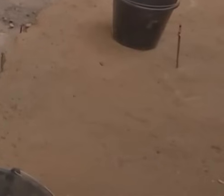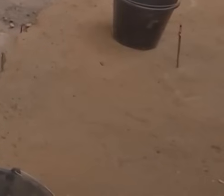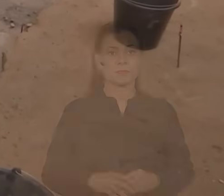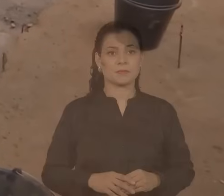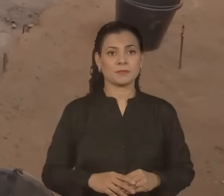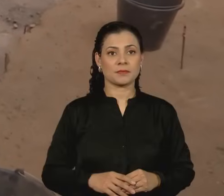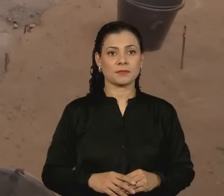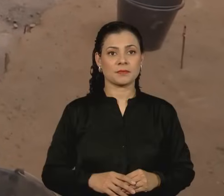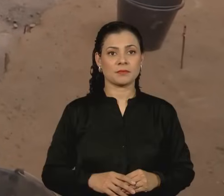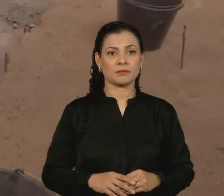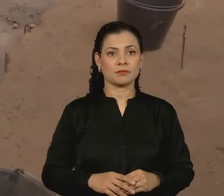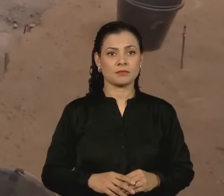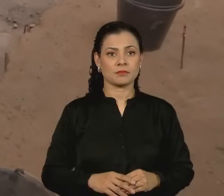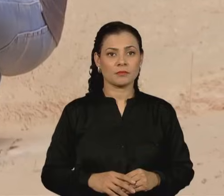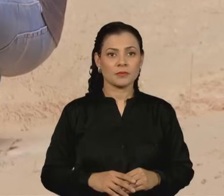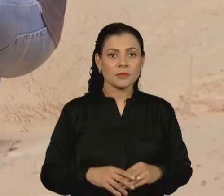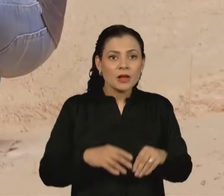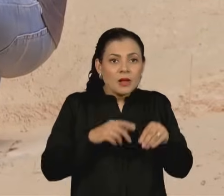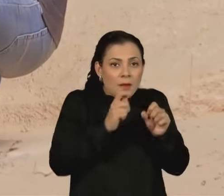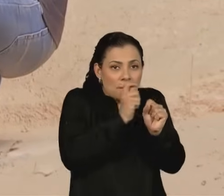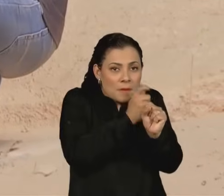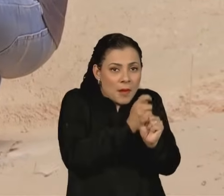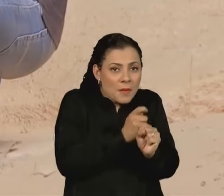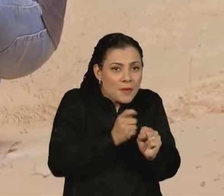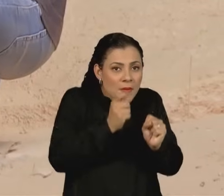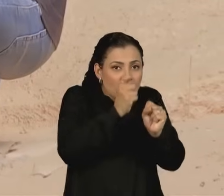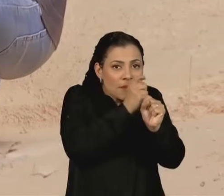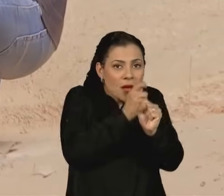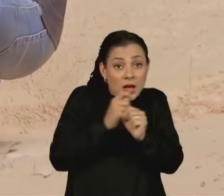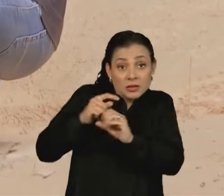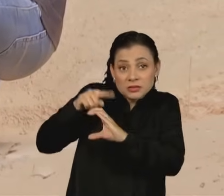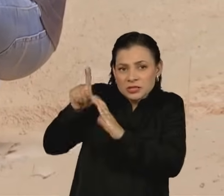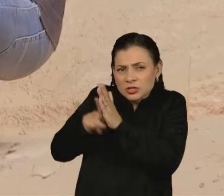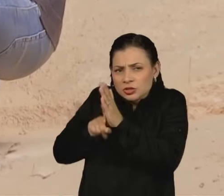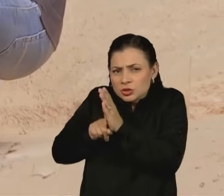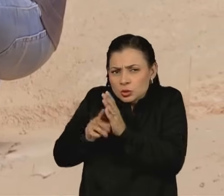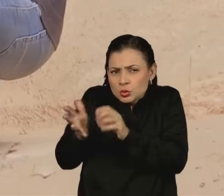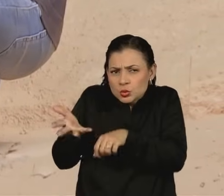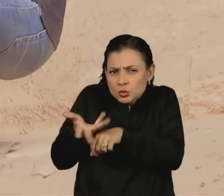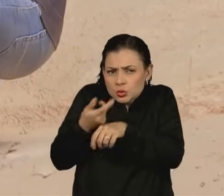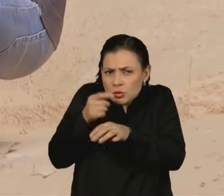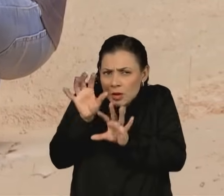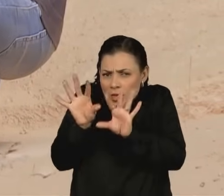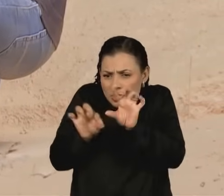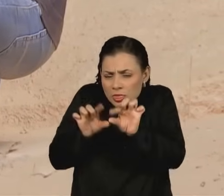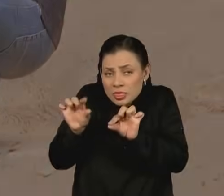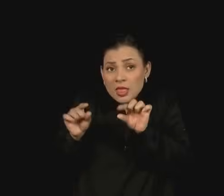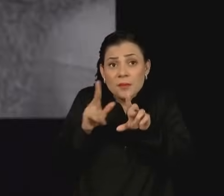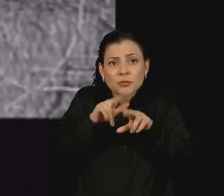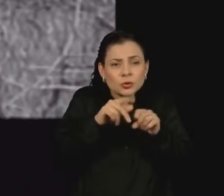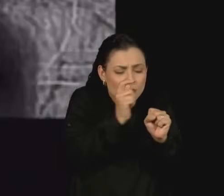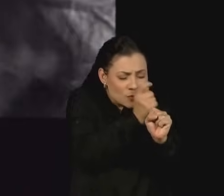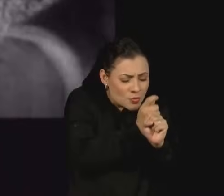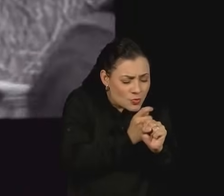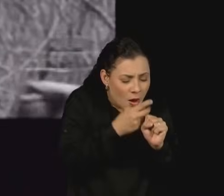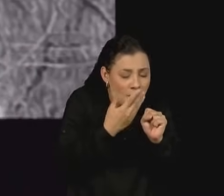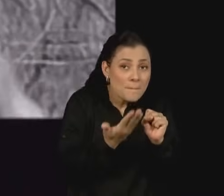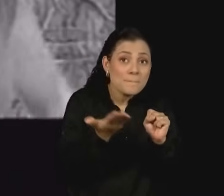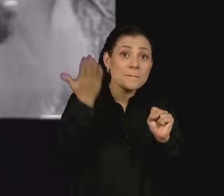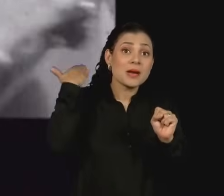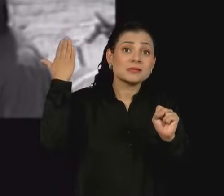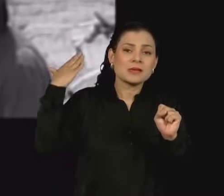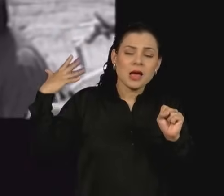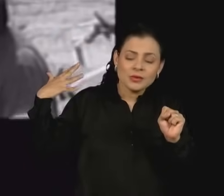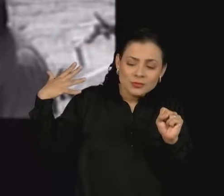Com a delicadeza do artesão e o rigor do cientista, o arqueólogo desvenda o passado.